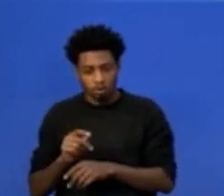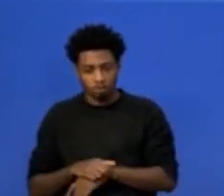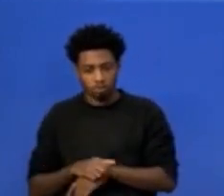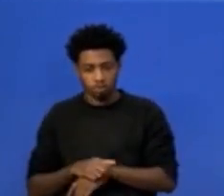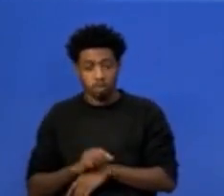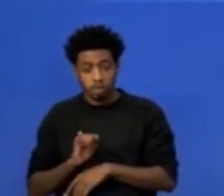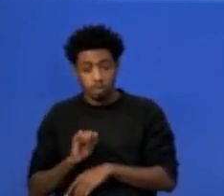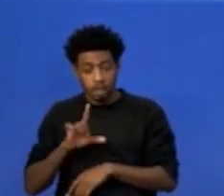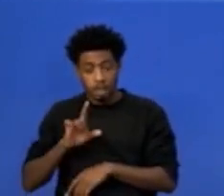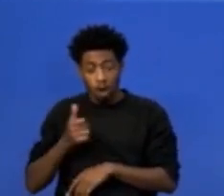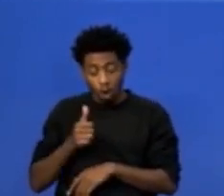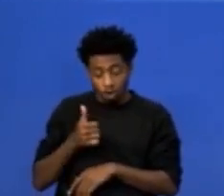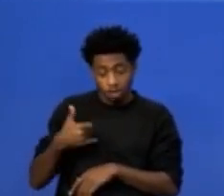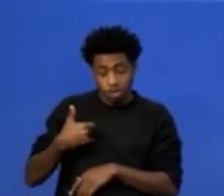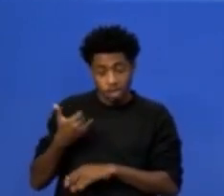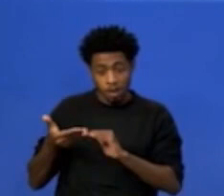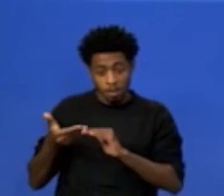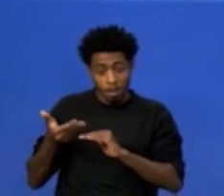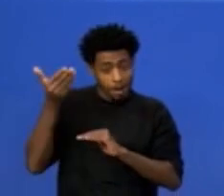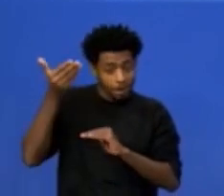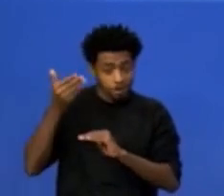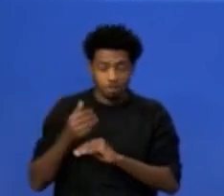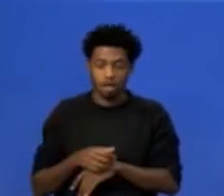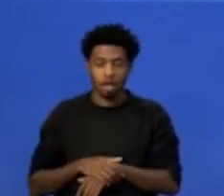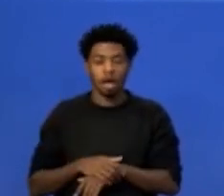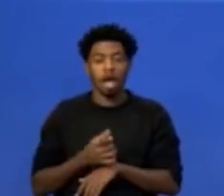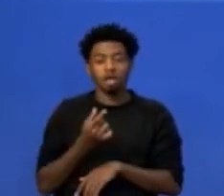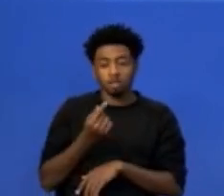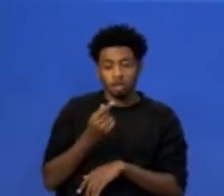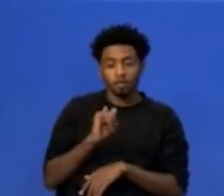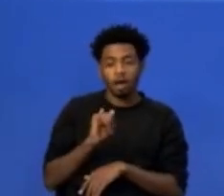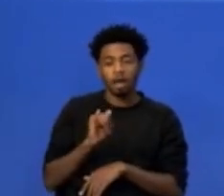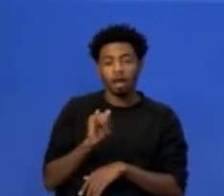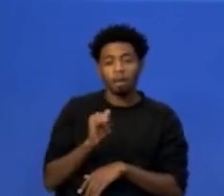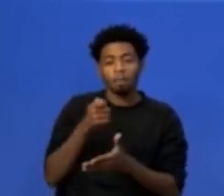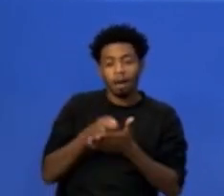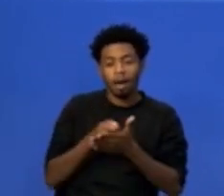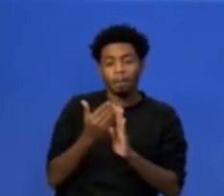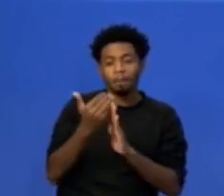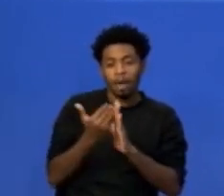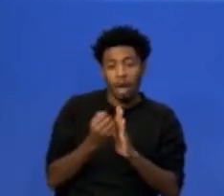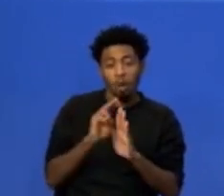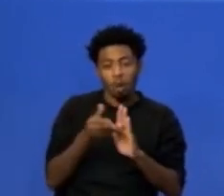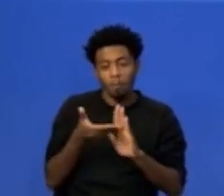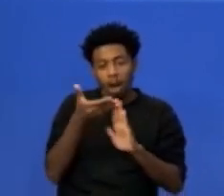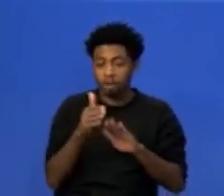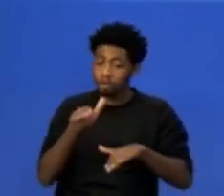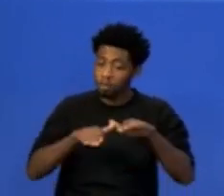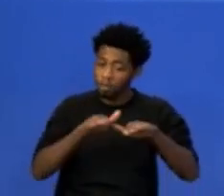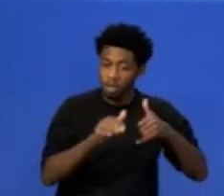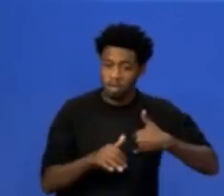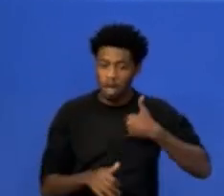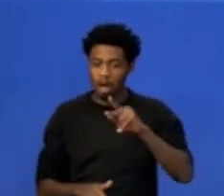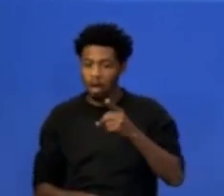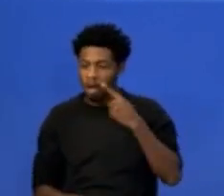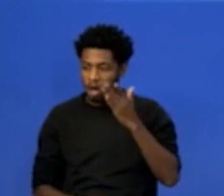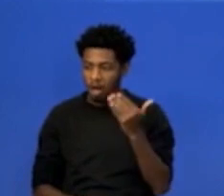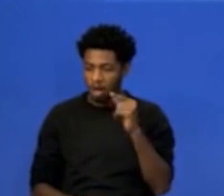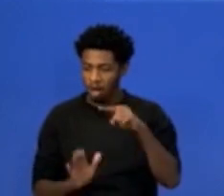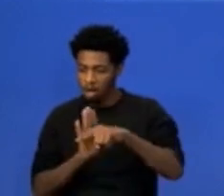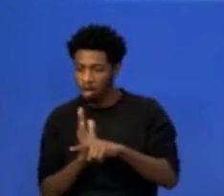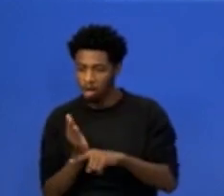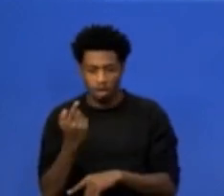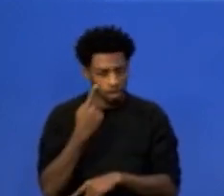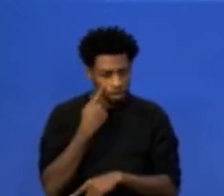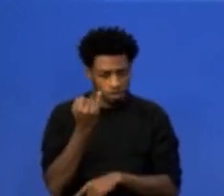fazer esse reajuste anualmente ou através das faixas etárias. Vamos então para o nosso